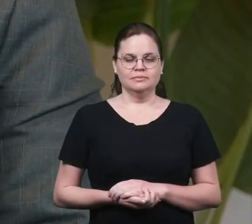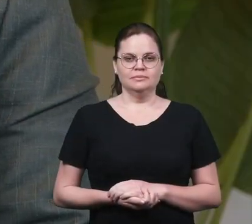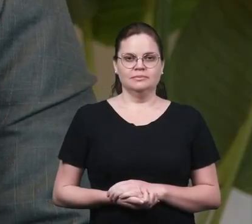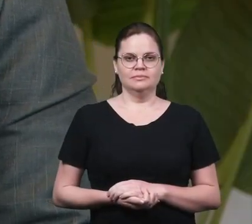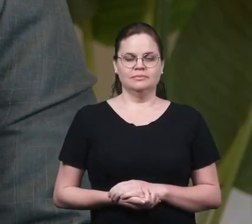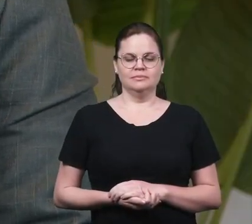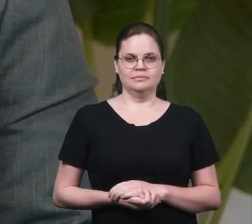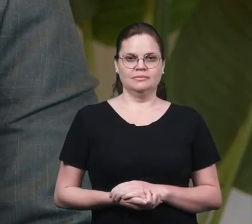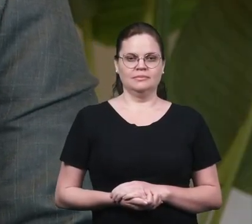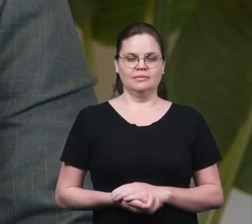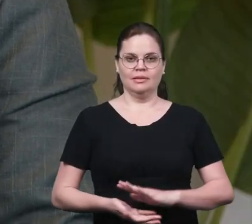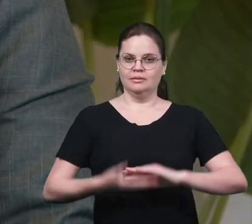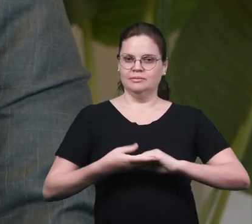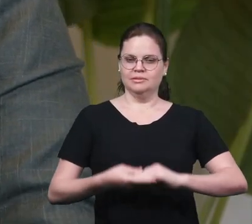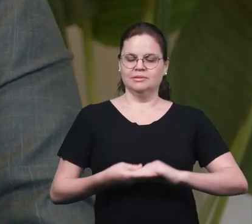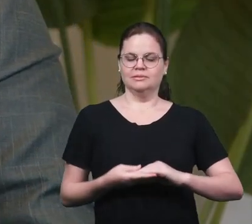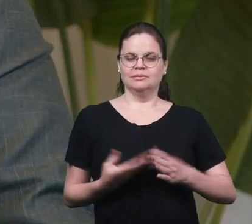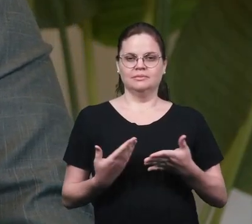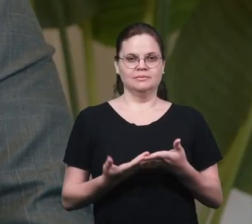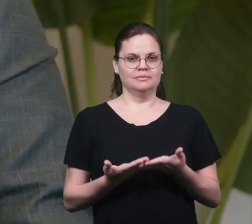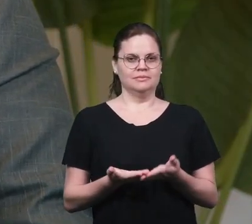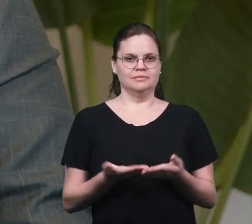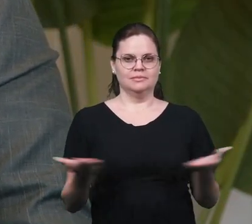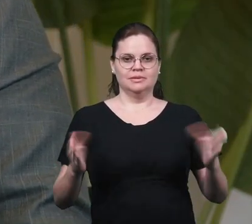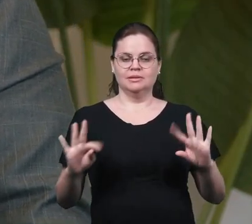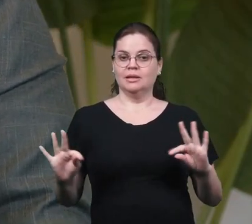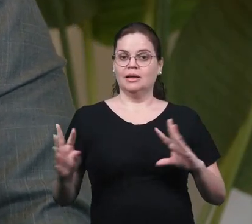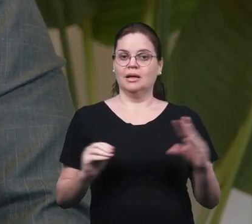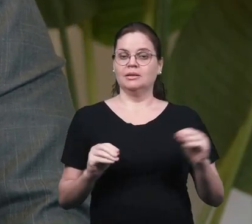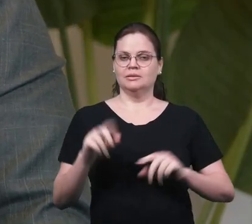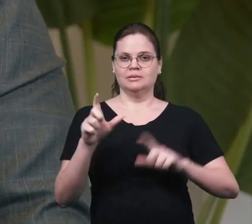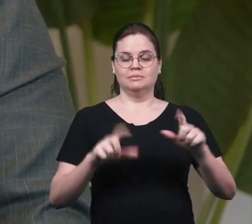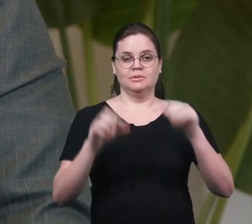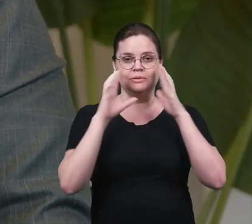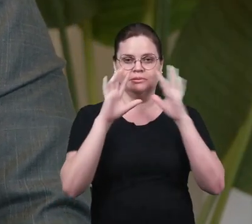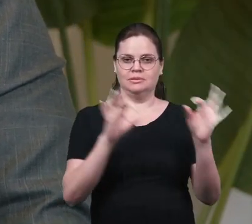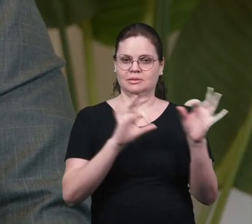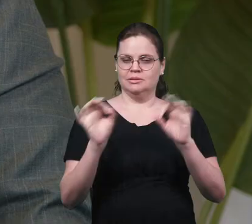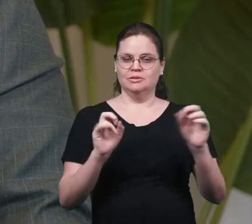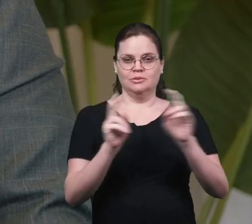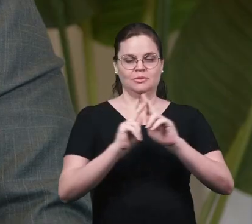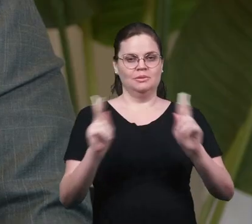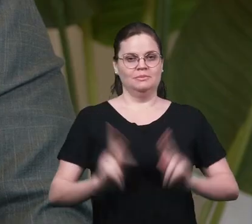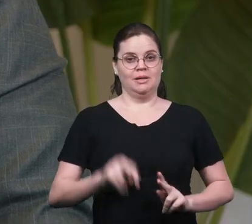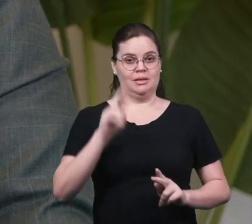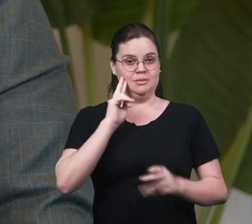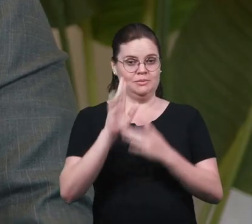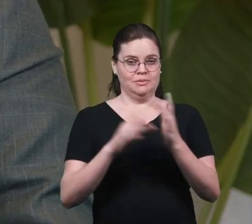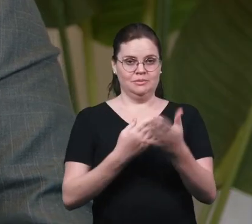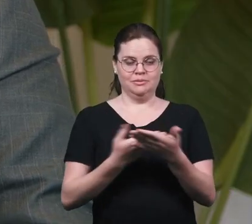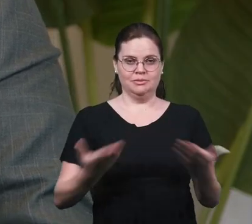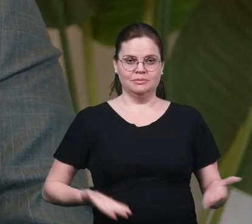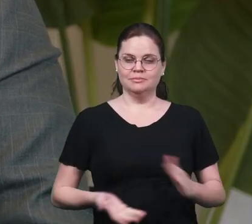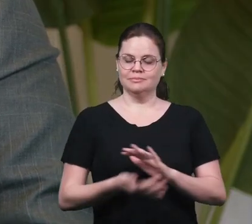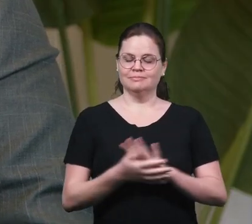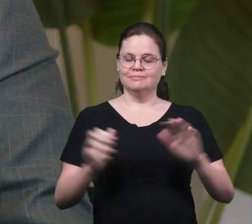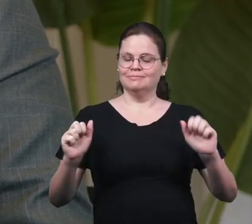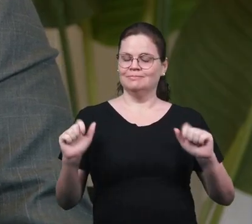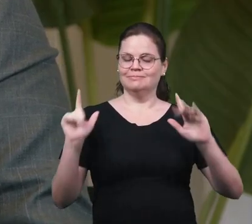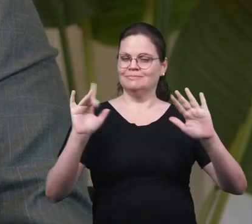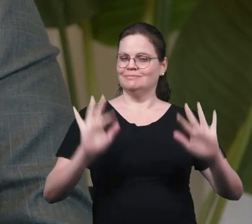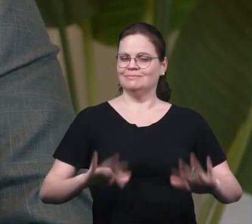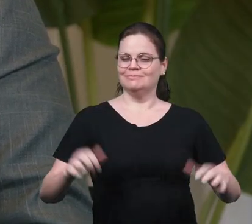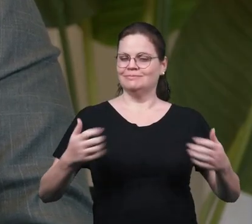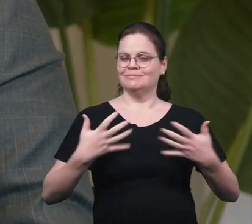Nós saudamos a todos queridos irmãos e os nossos amigos com a paz do Senhor Jesus. Que